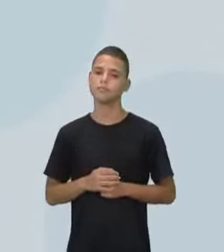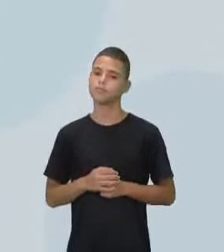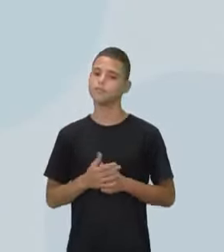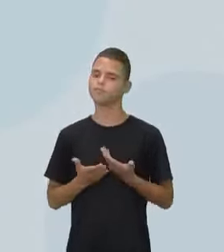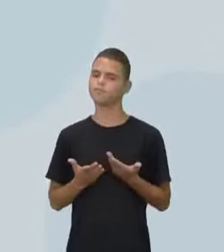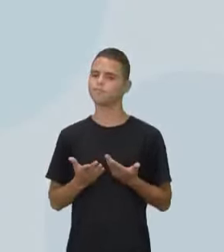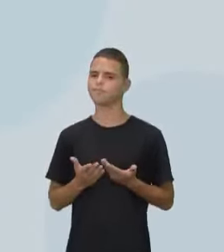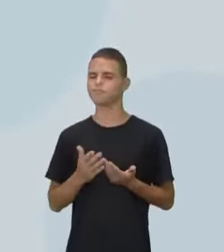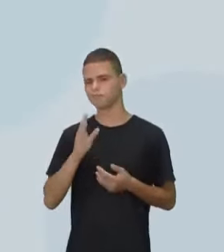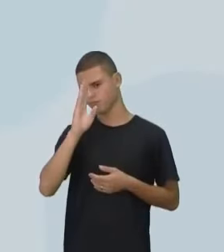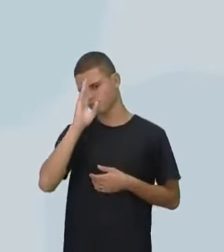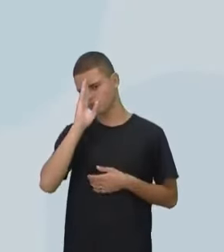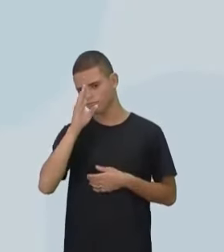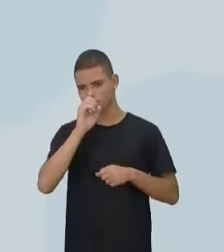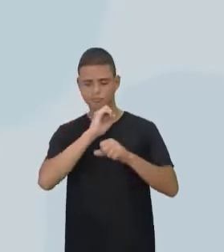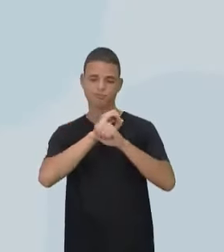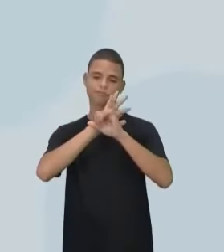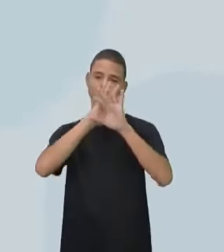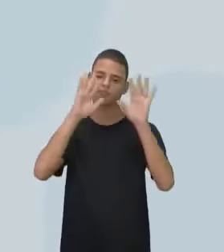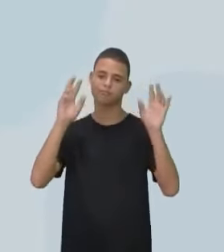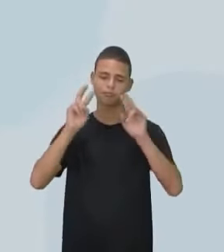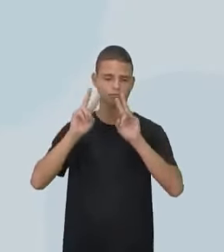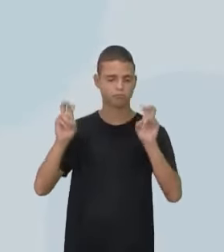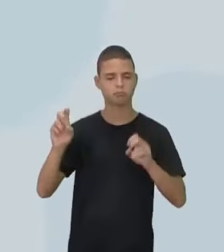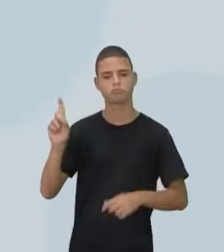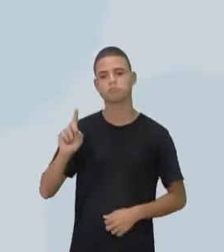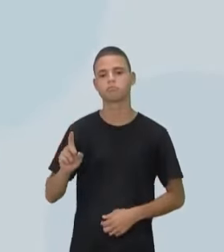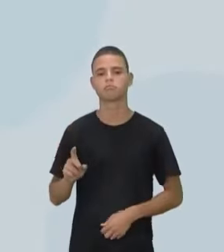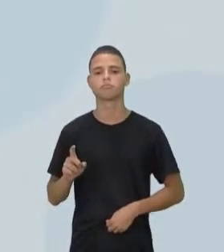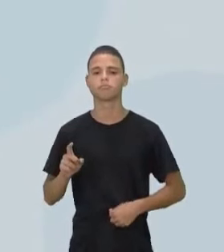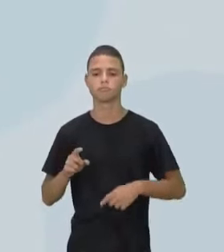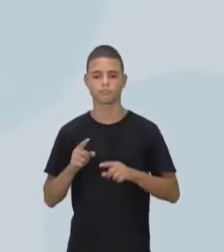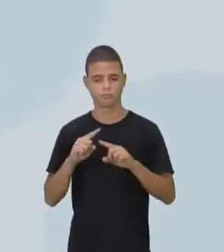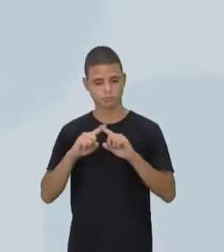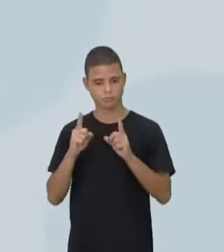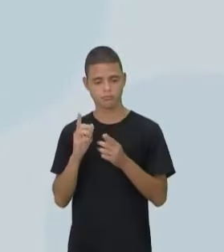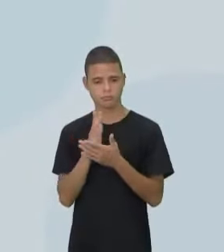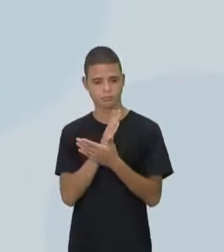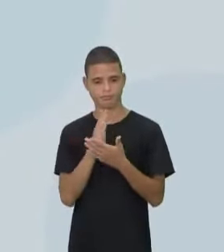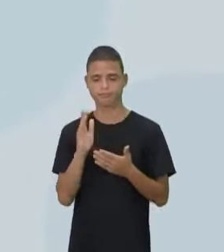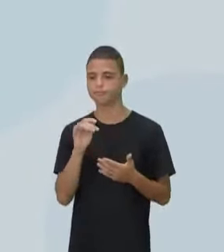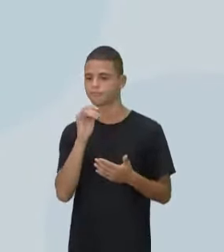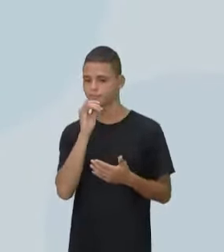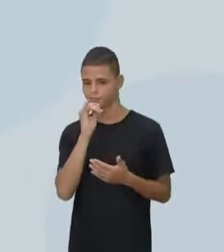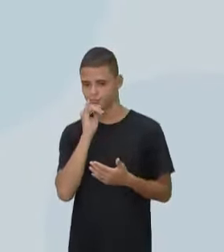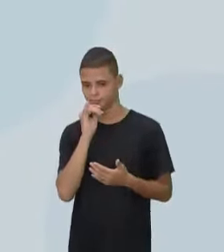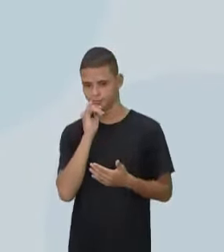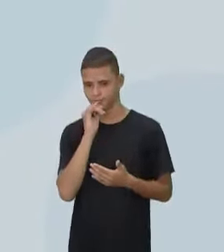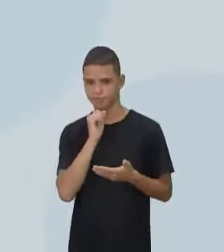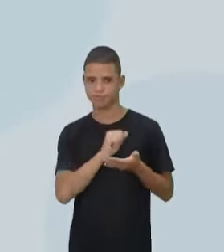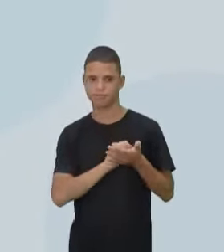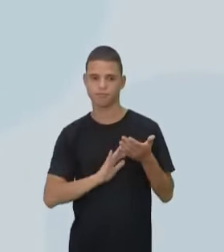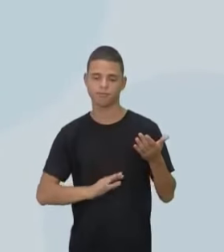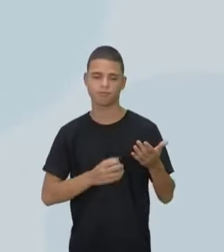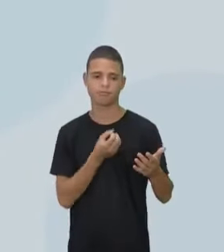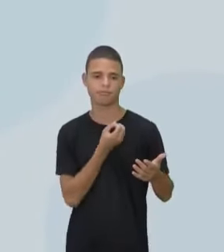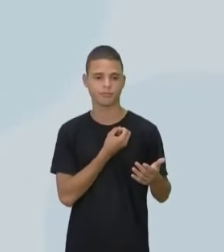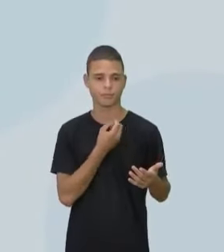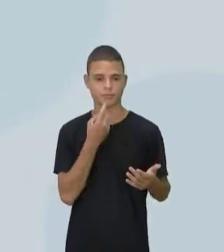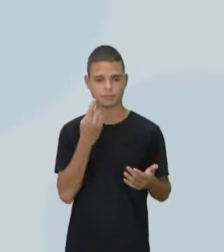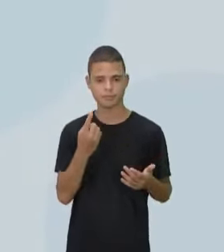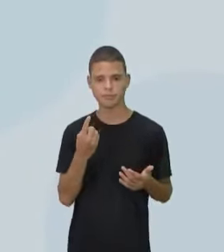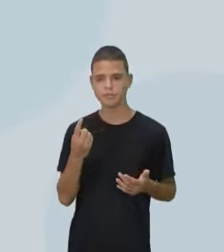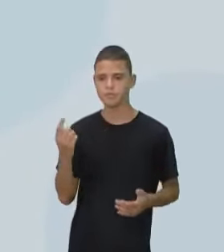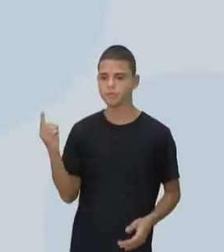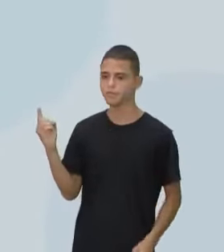ver diretamente, certo, essa temática, mas com esse exemplo que a gente trouxe aqui, essa atividade 1, né, explorando conceitos,